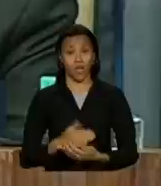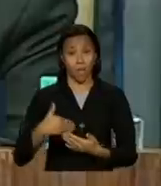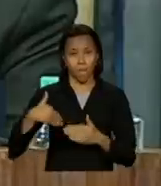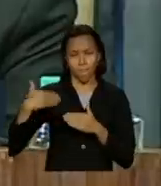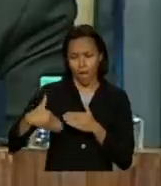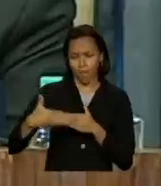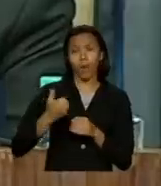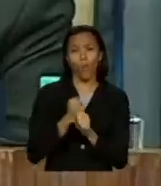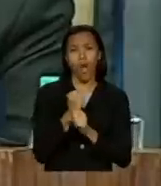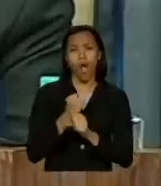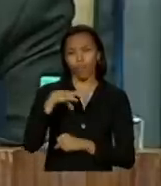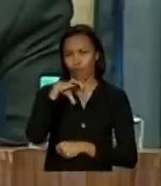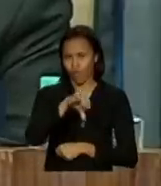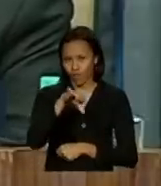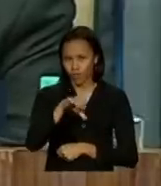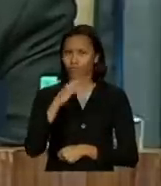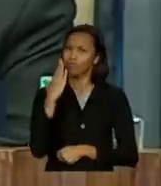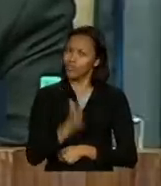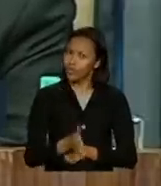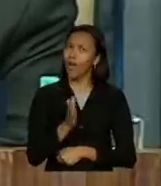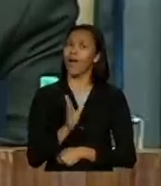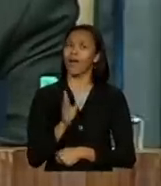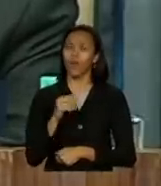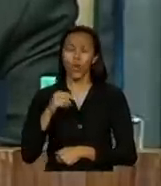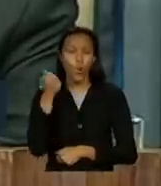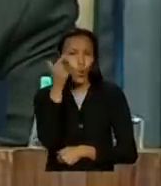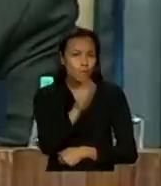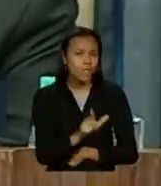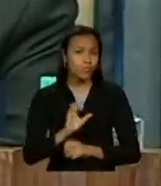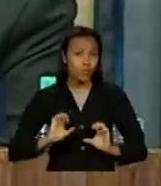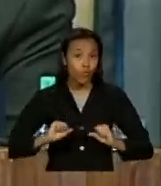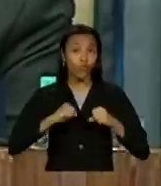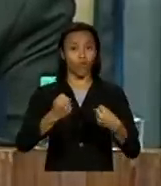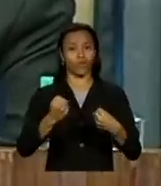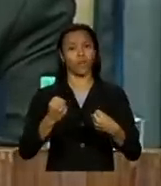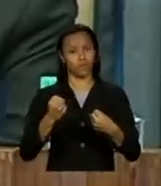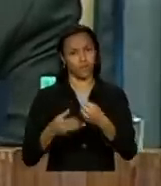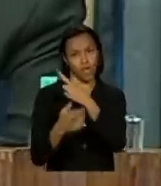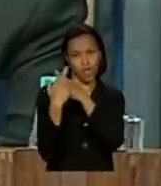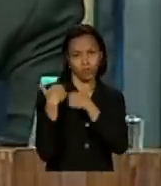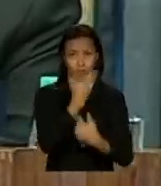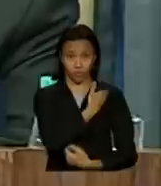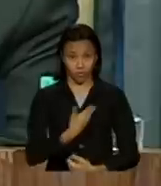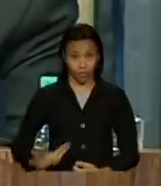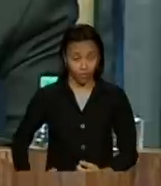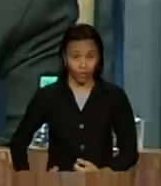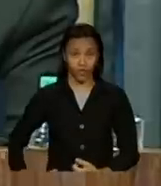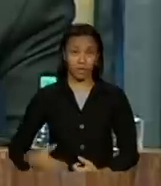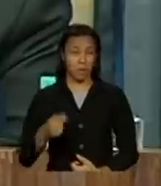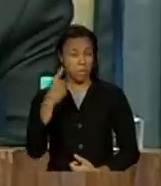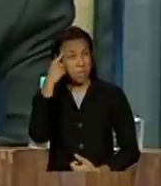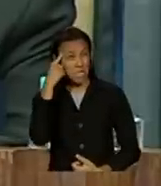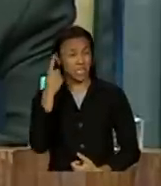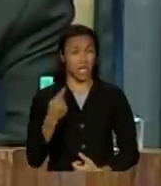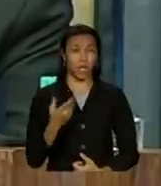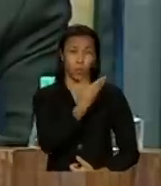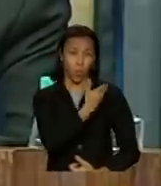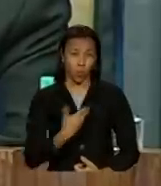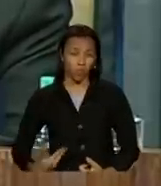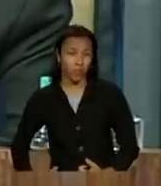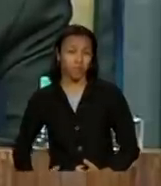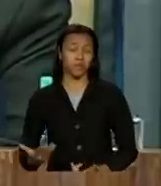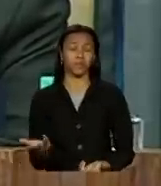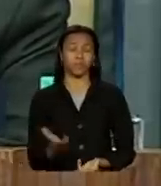anos é bem verdade que nós tentamos fortalecer o papel do estado longe de pensar um estado inchado longe de pensar